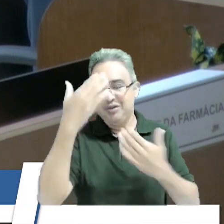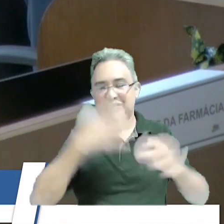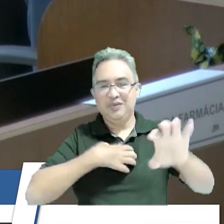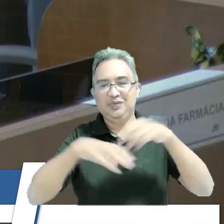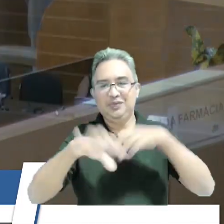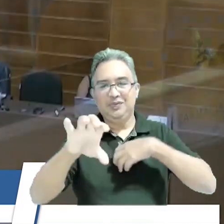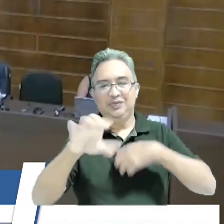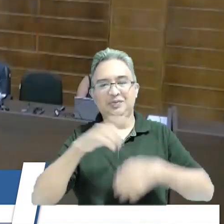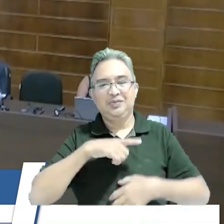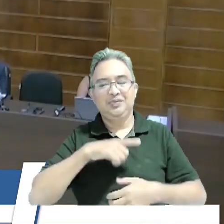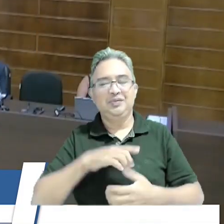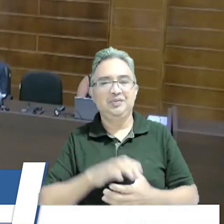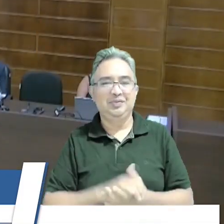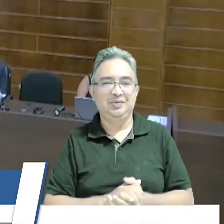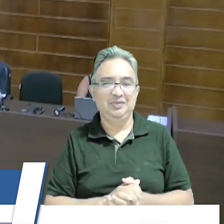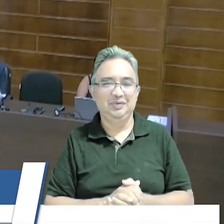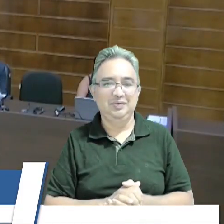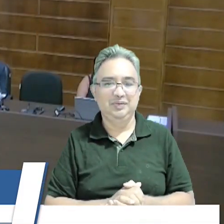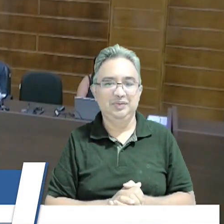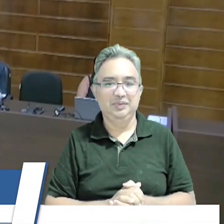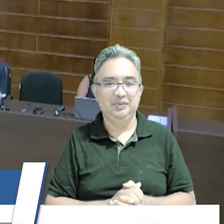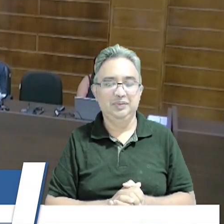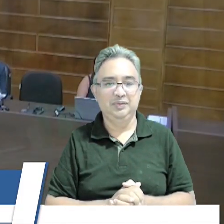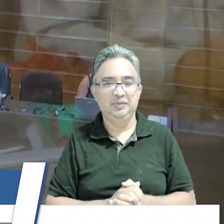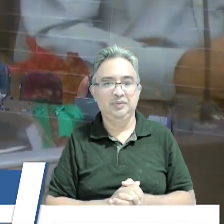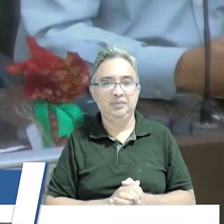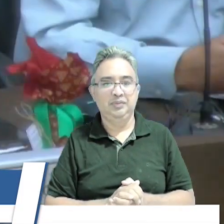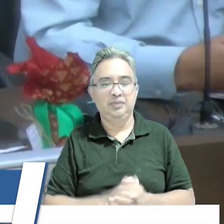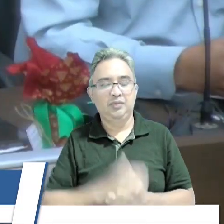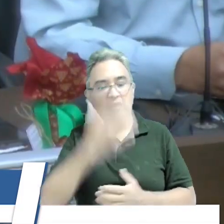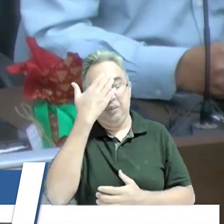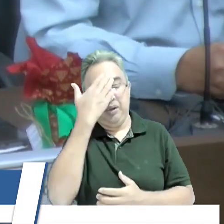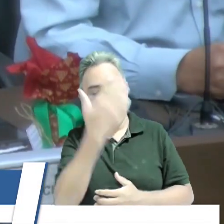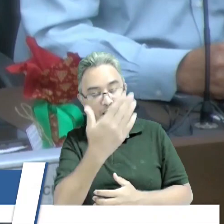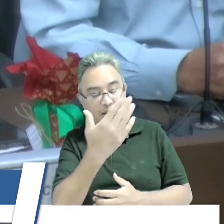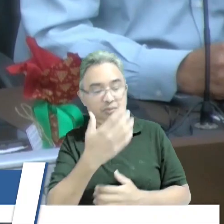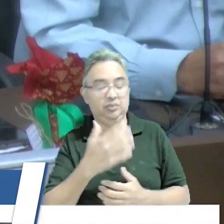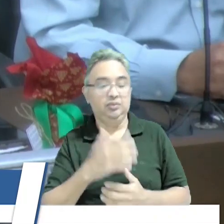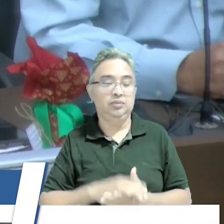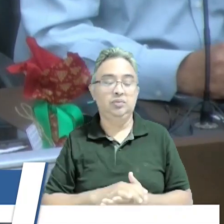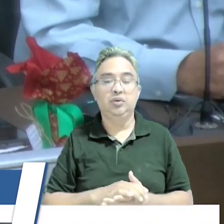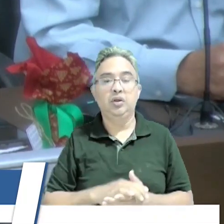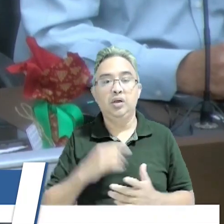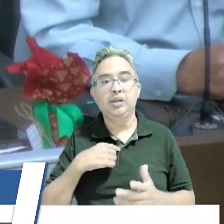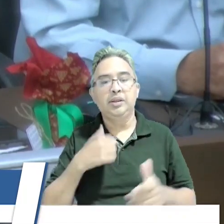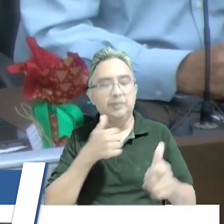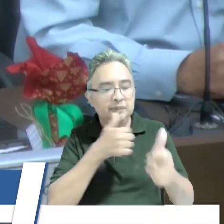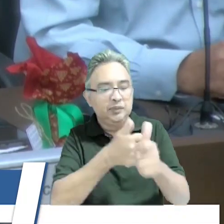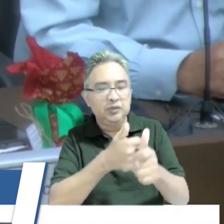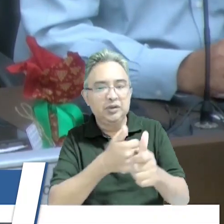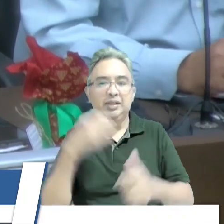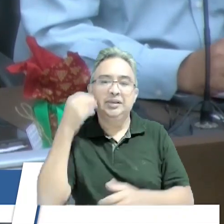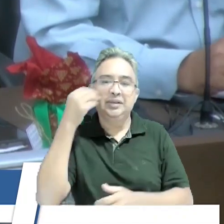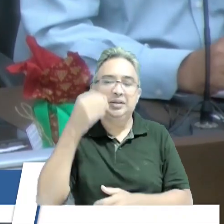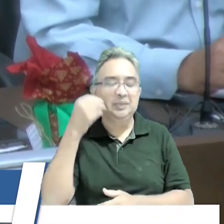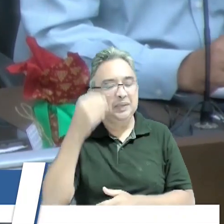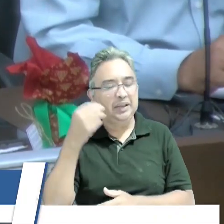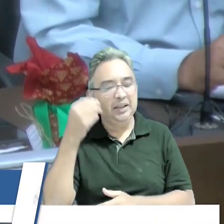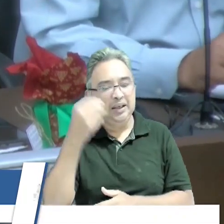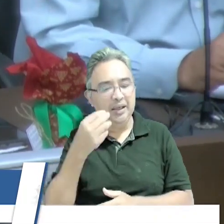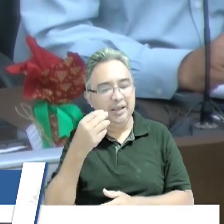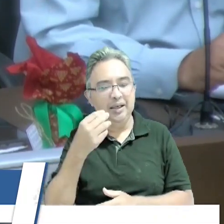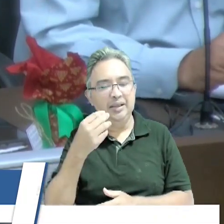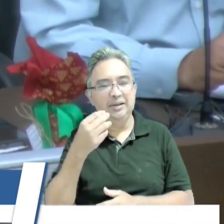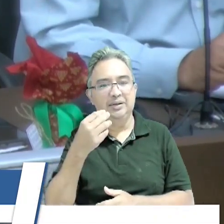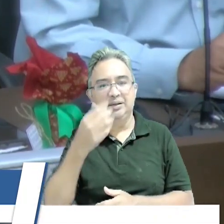Obrigado, Donizete. Eu sempre, a gente tem que olhar e acompanhar as experiências dos experientes,